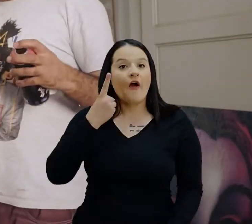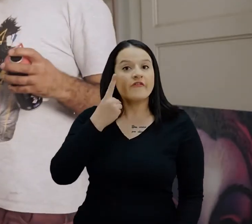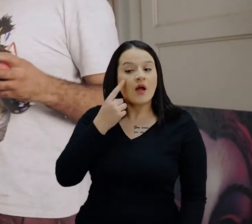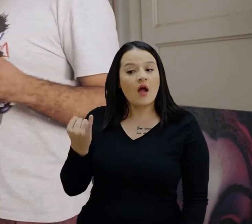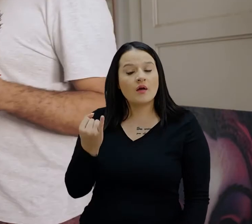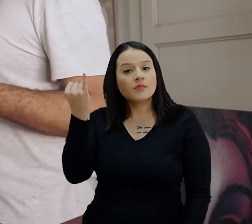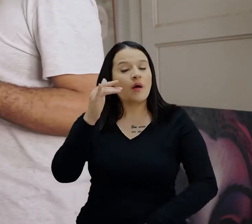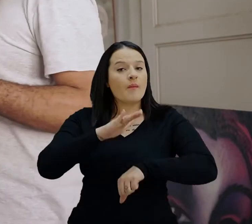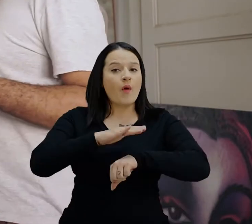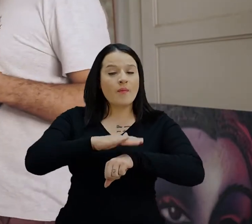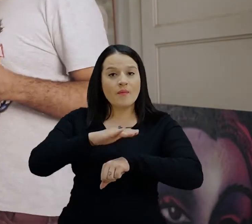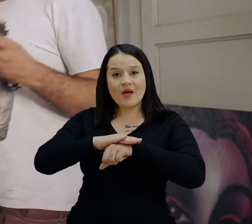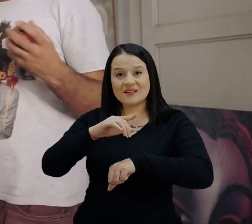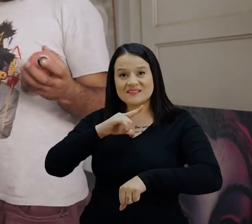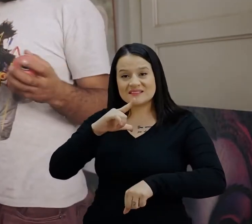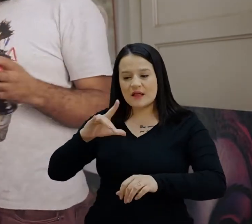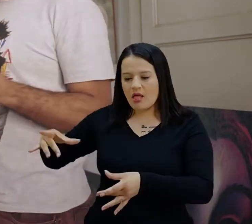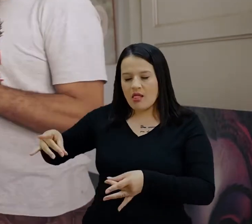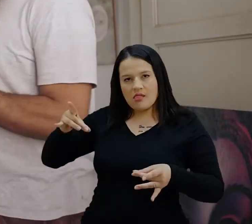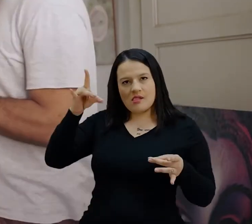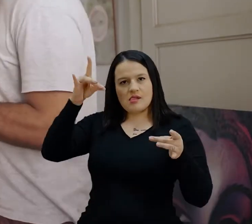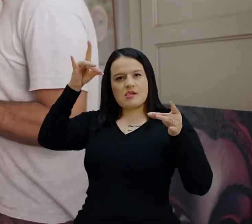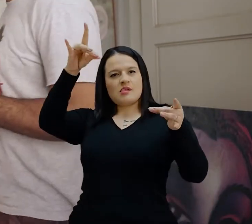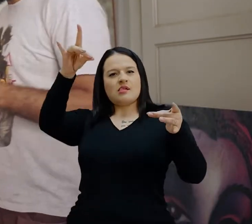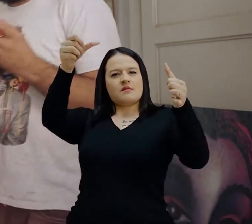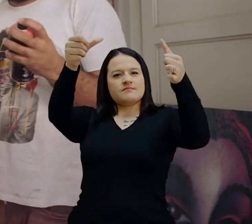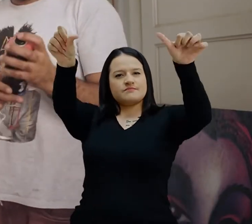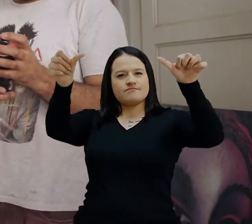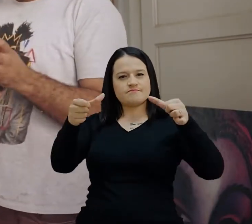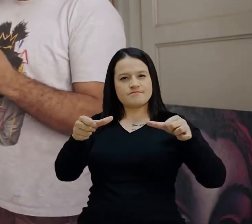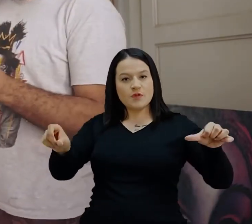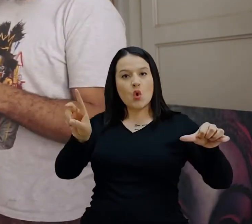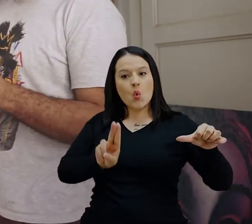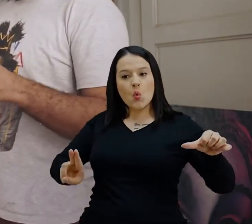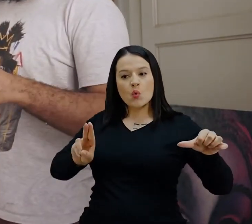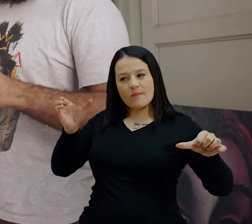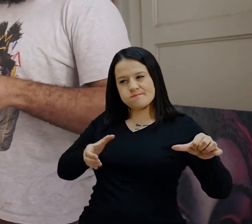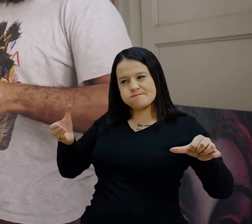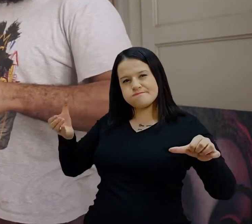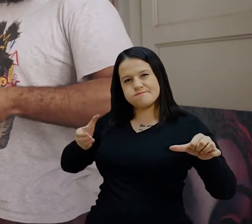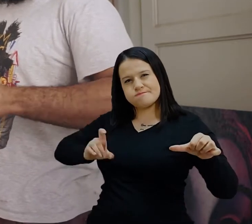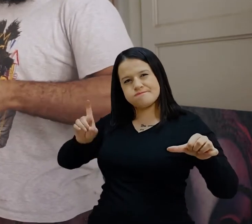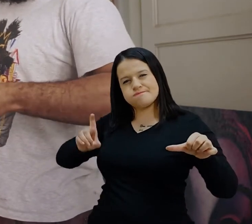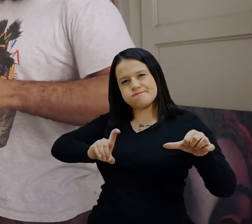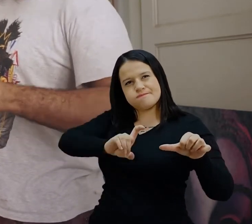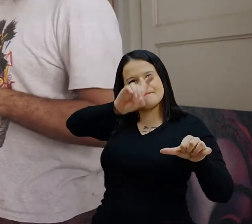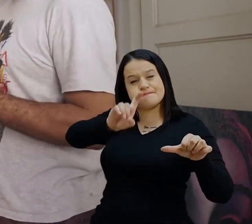Uma coisa importante na hora de você aplicar o stencil ou utilizar, manusear o spray na hora